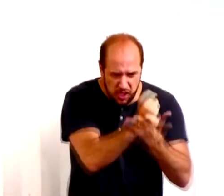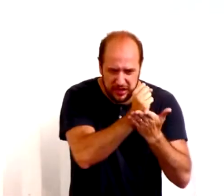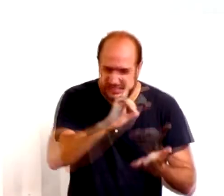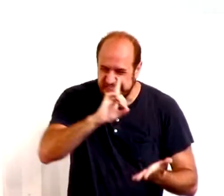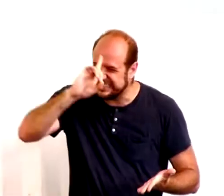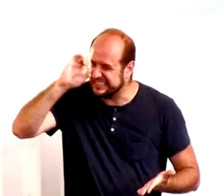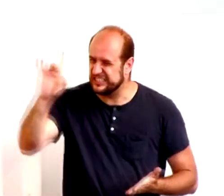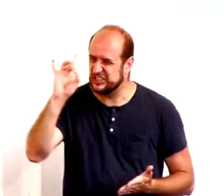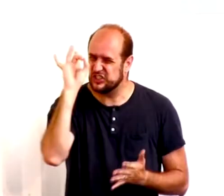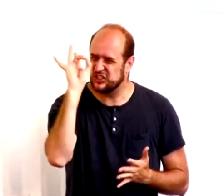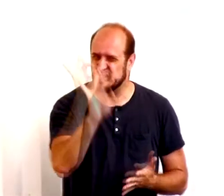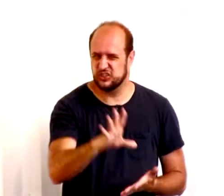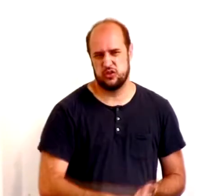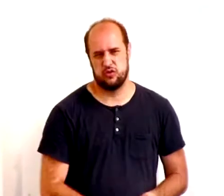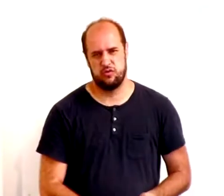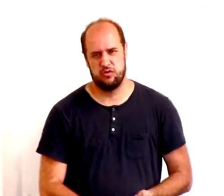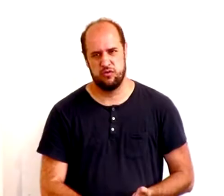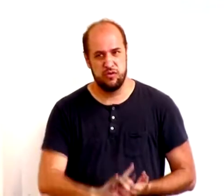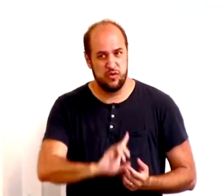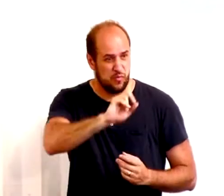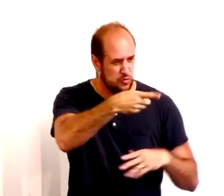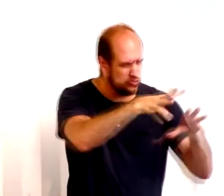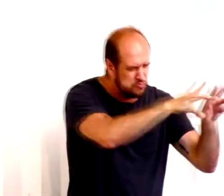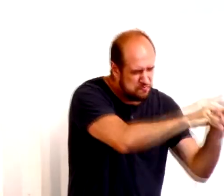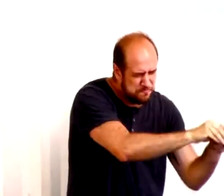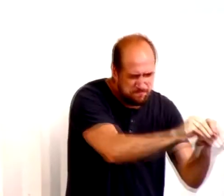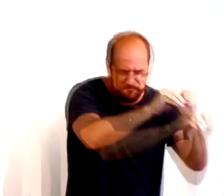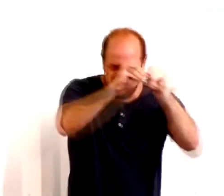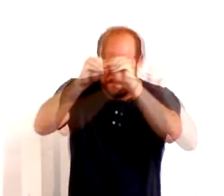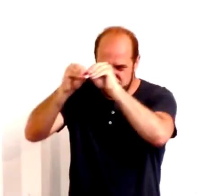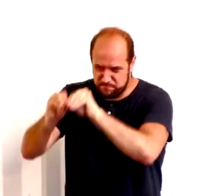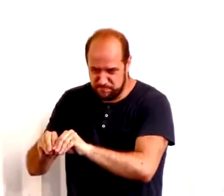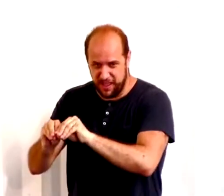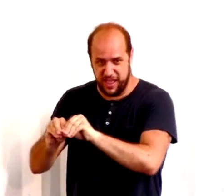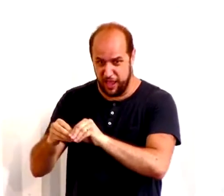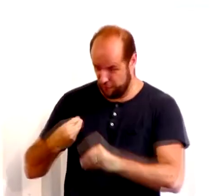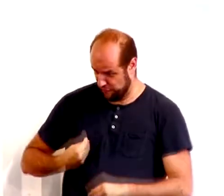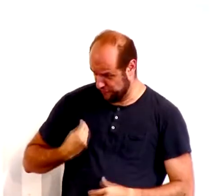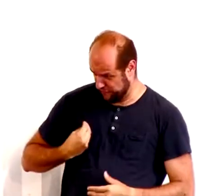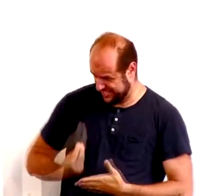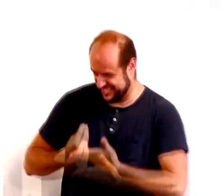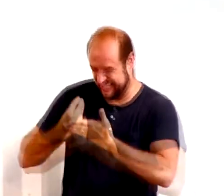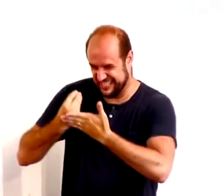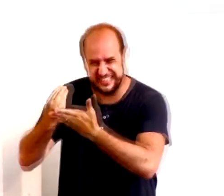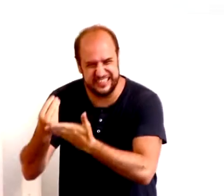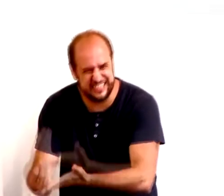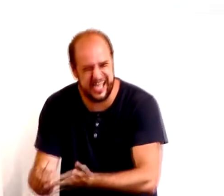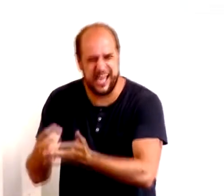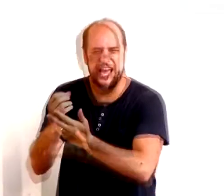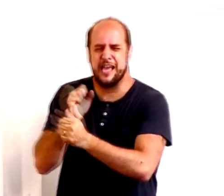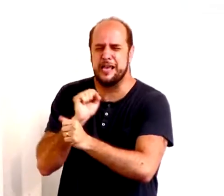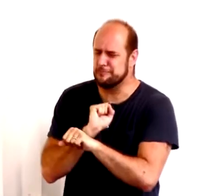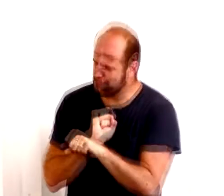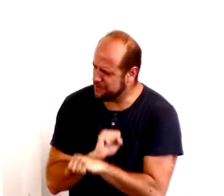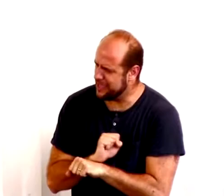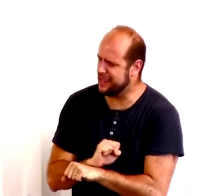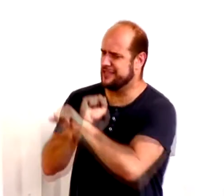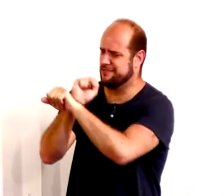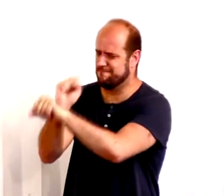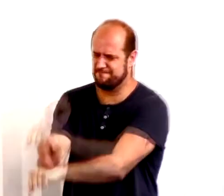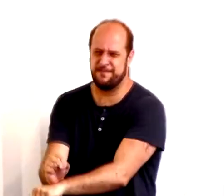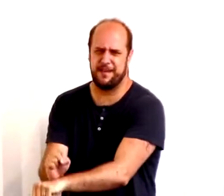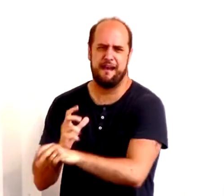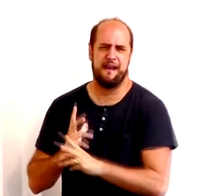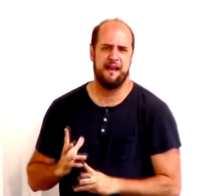livrados, foram trazidos, foi-lhes dado vida, foi-lhes dado capacidade, foi-lhes dado esperança. Digam